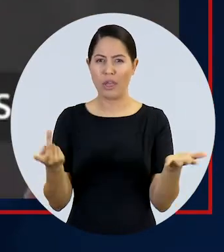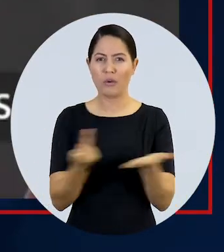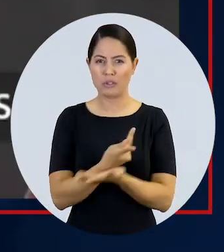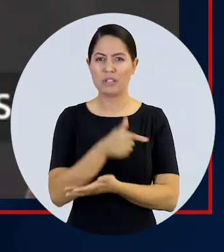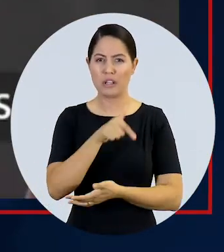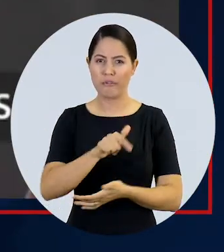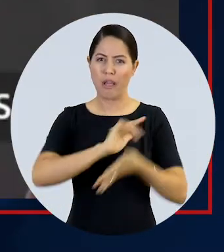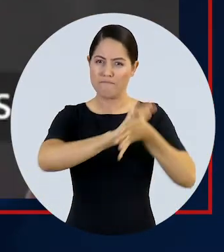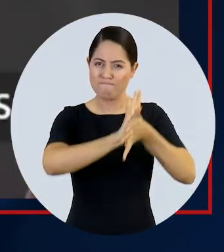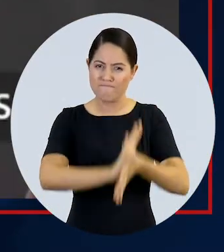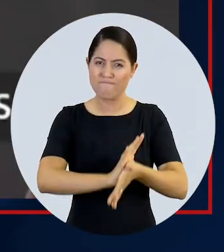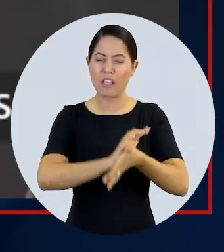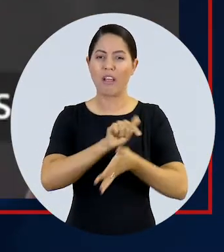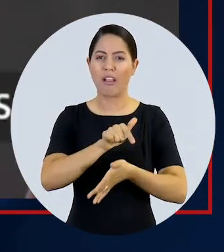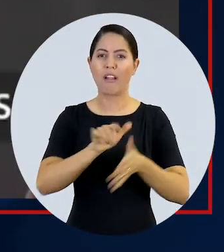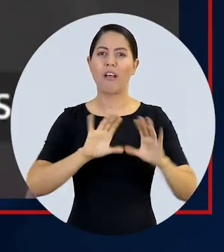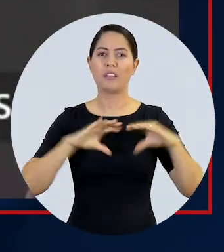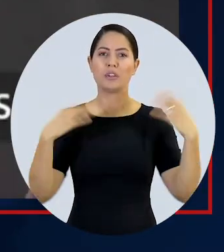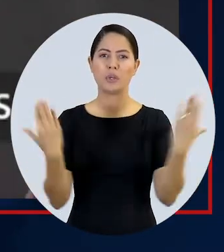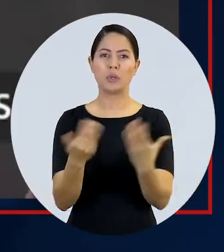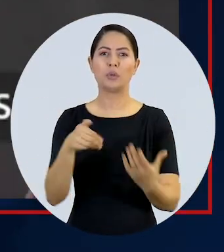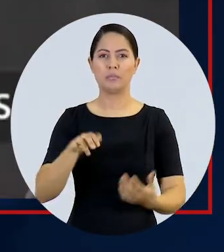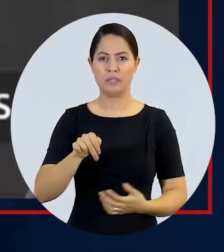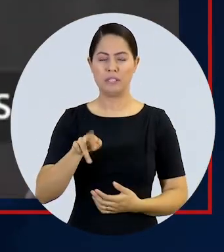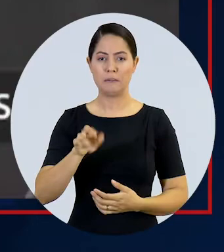lamentável de racismo no Mineirão.